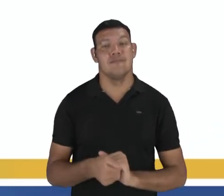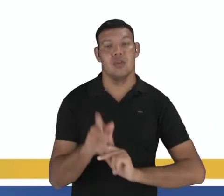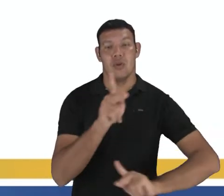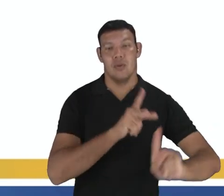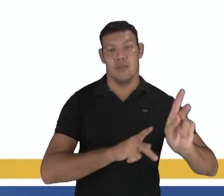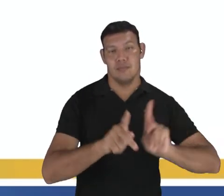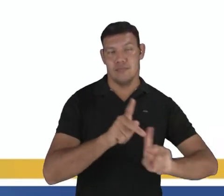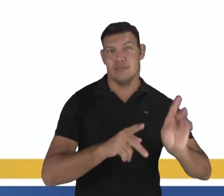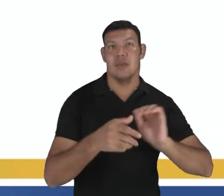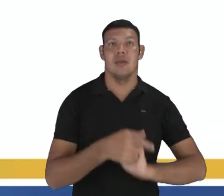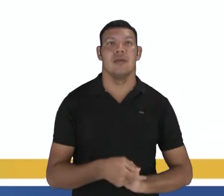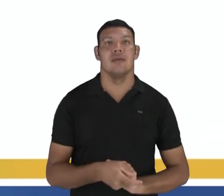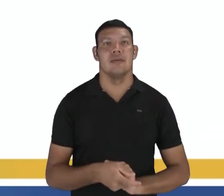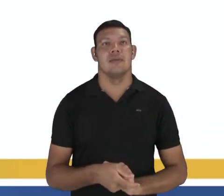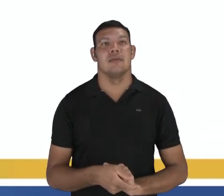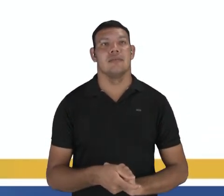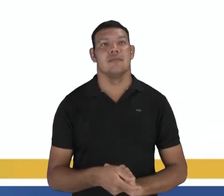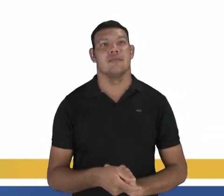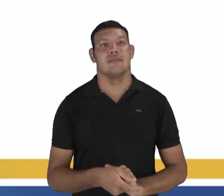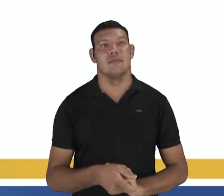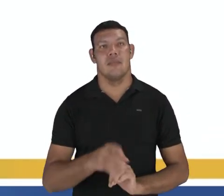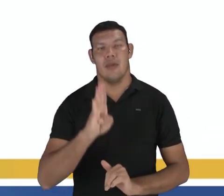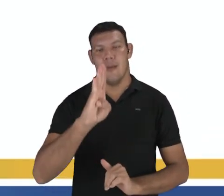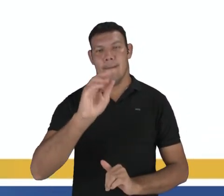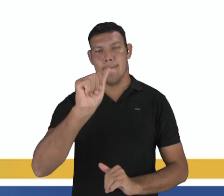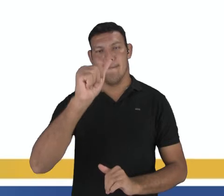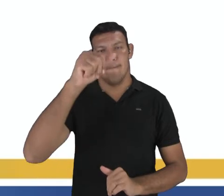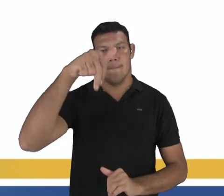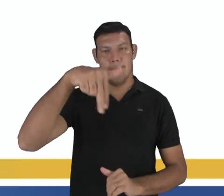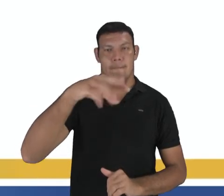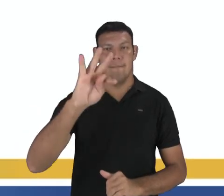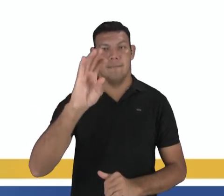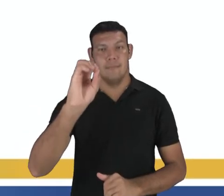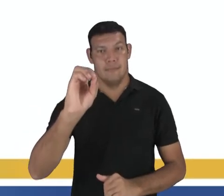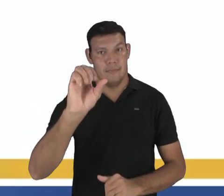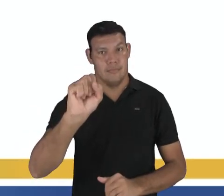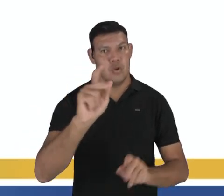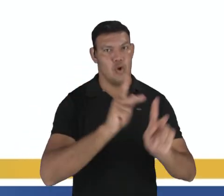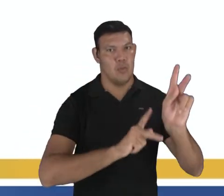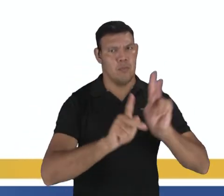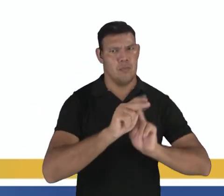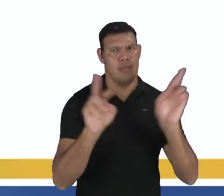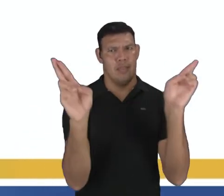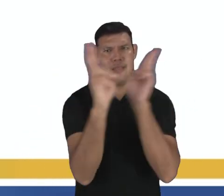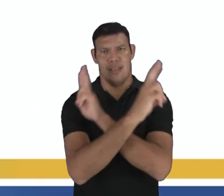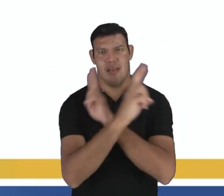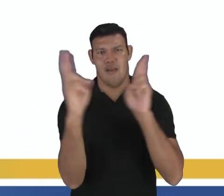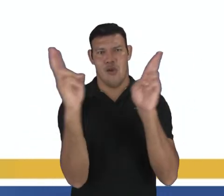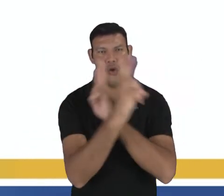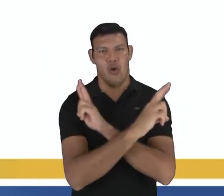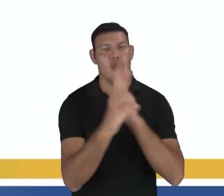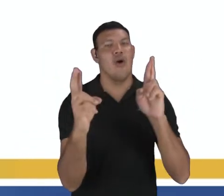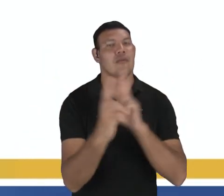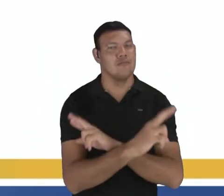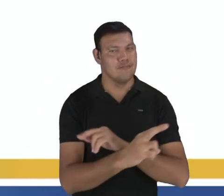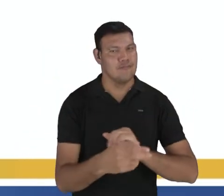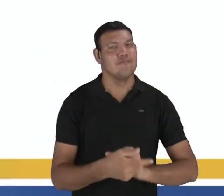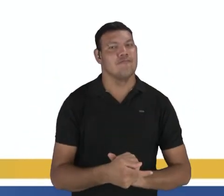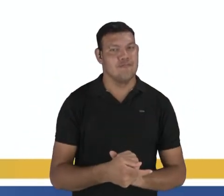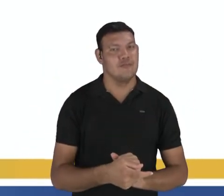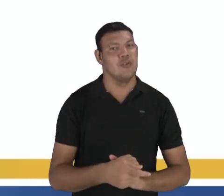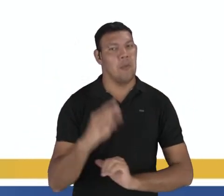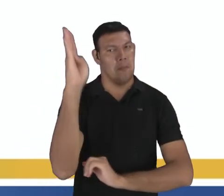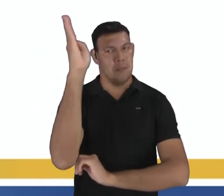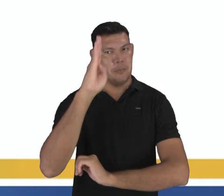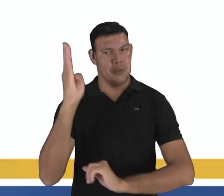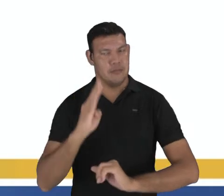povos bantus. E aí eu grifei aqui esses povos porque esses povos eles vão fazer uma relação muito grande aqui com o nosso